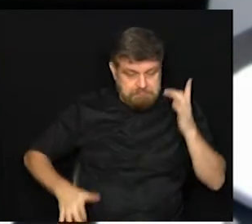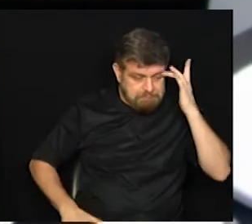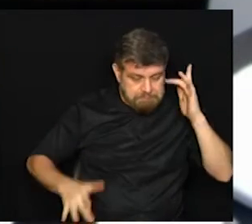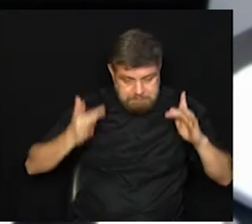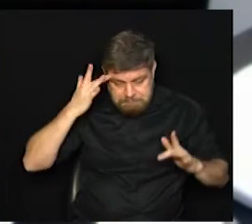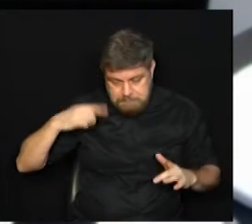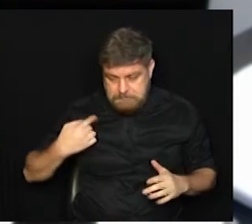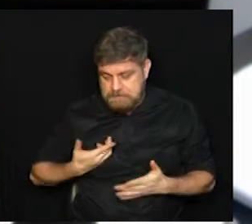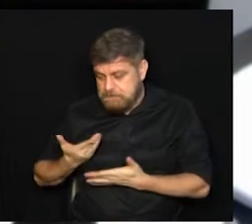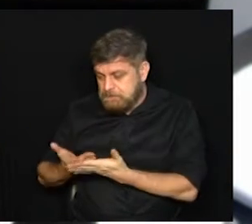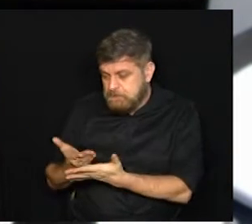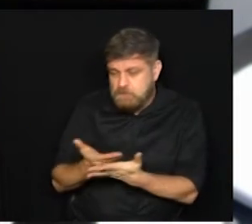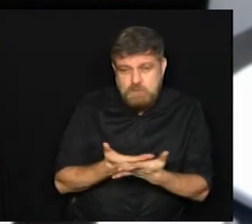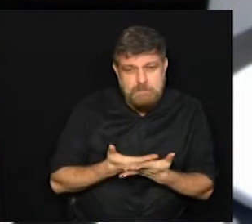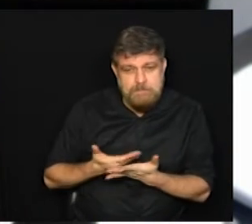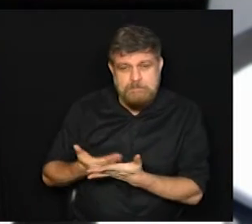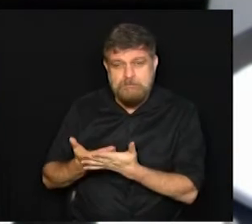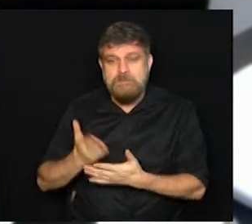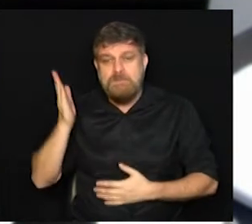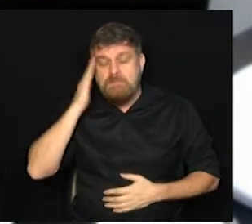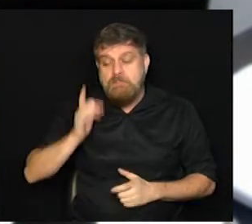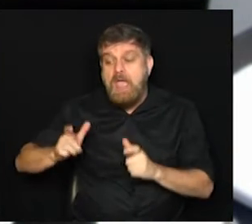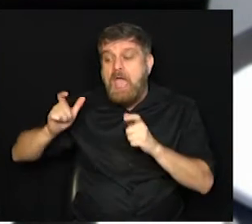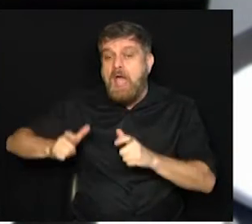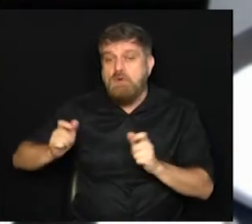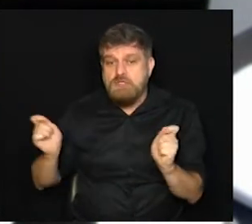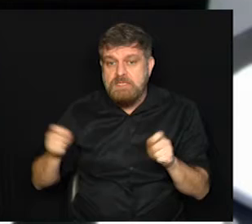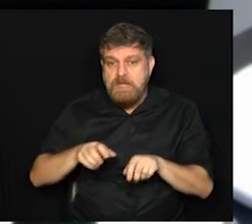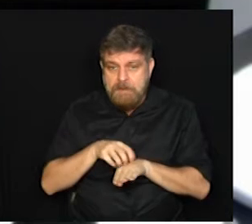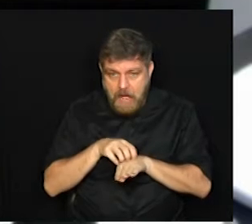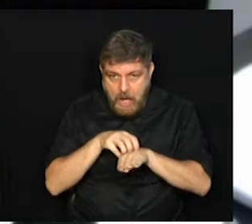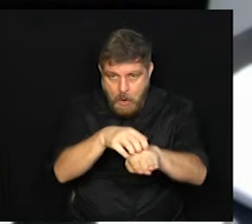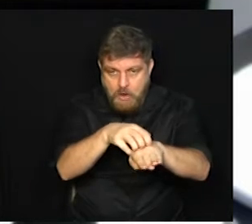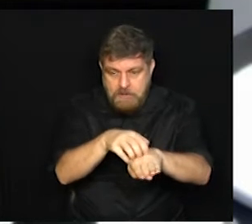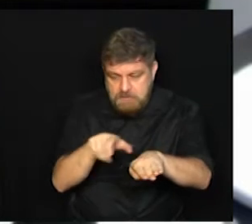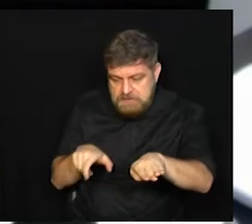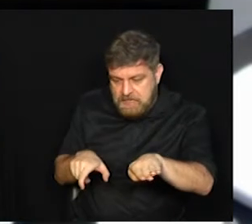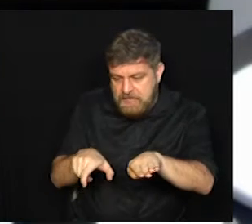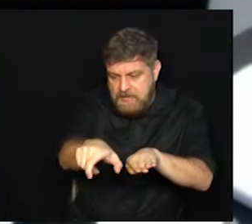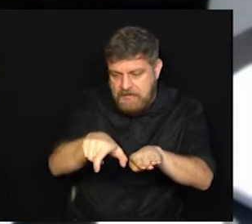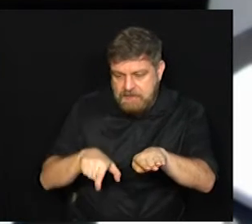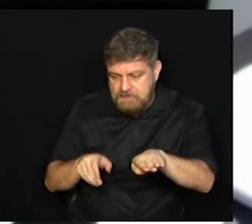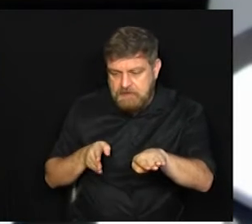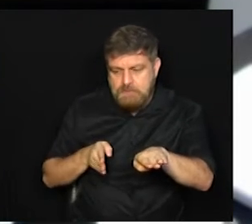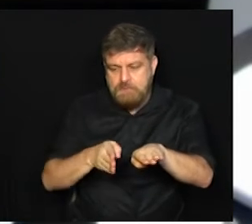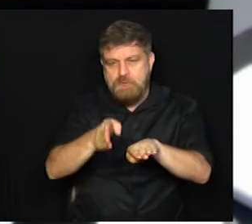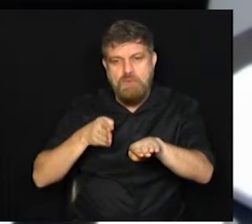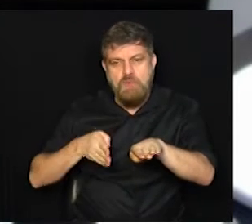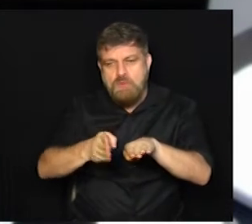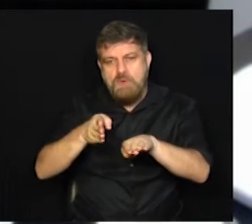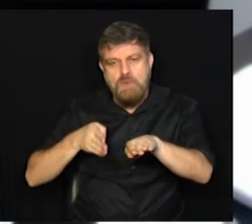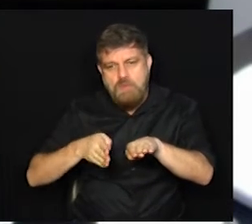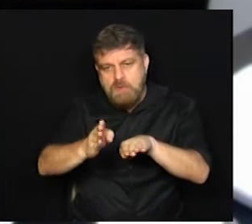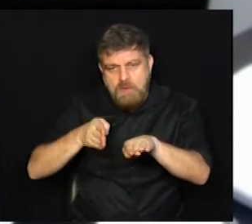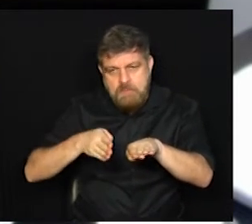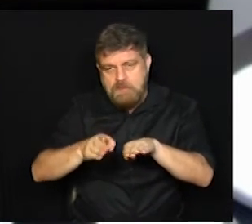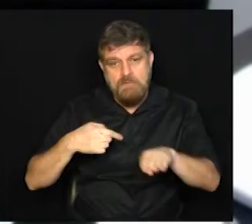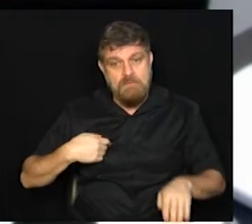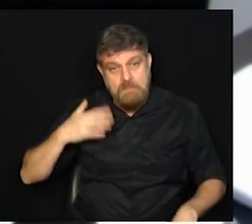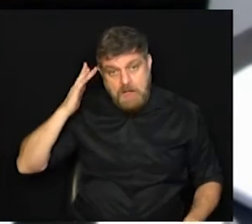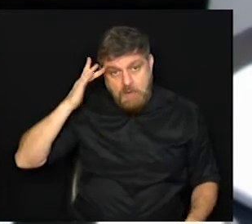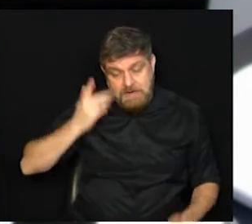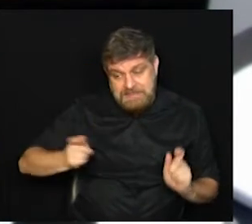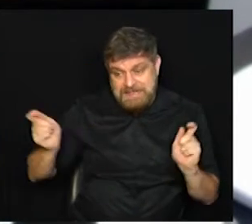estudando, tá? E acho que nós teremos novidades. Eu acho que é possível, mas eu não